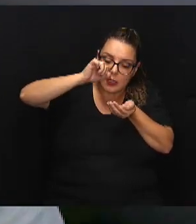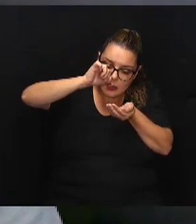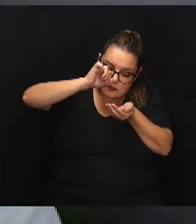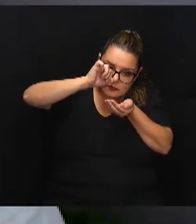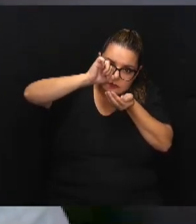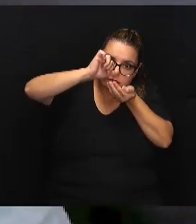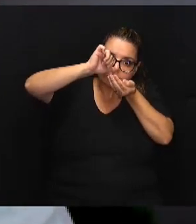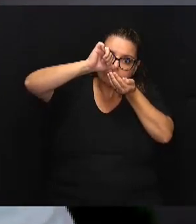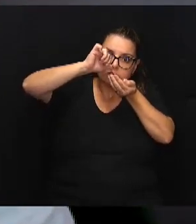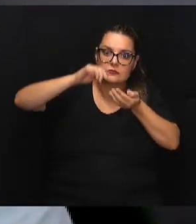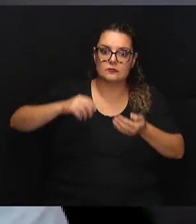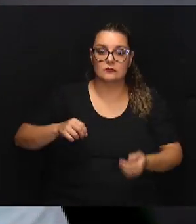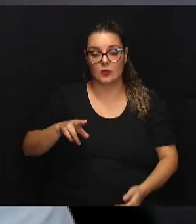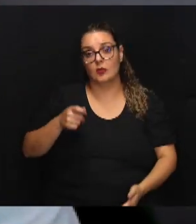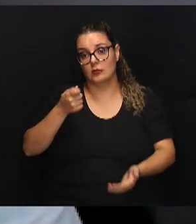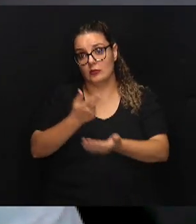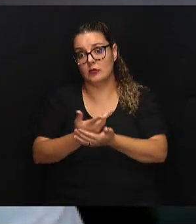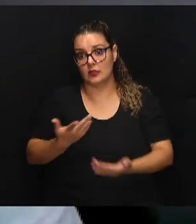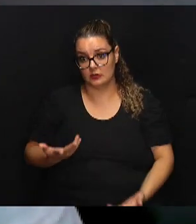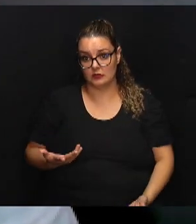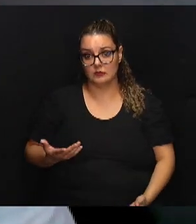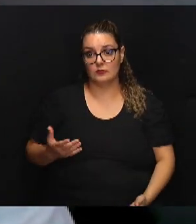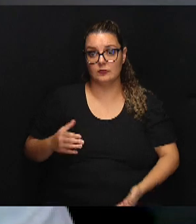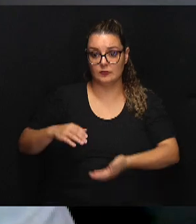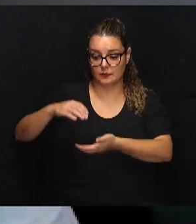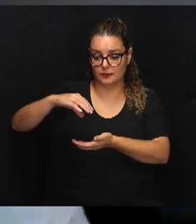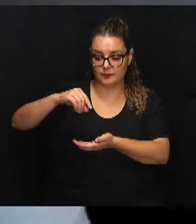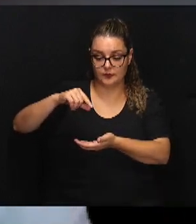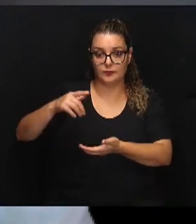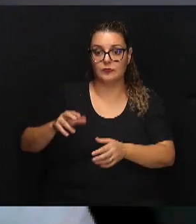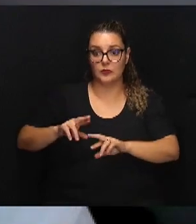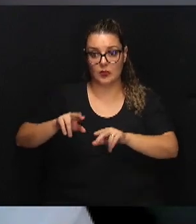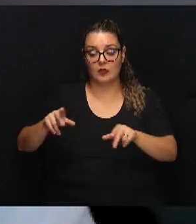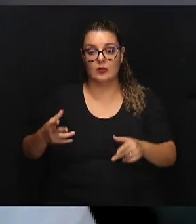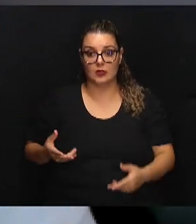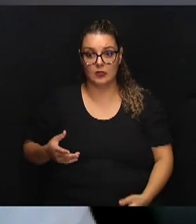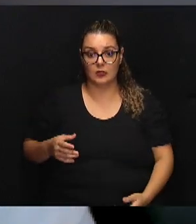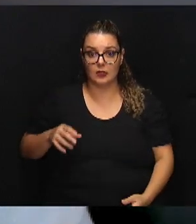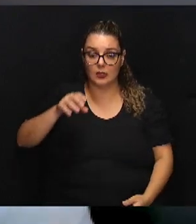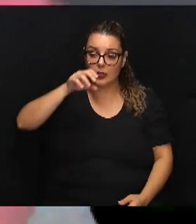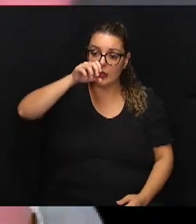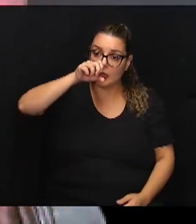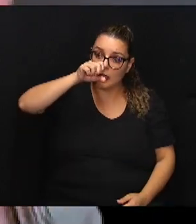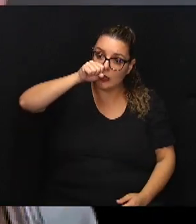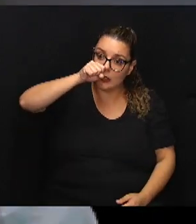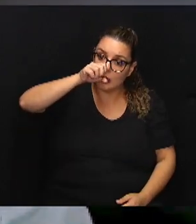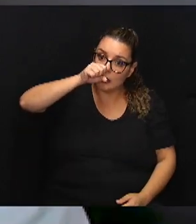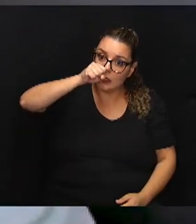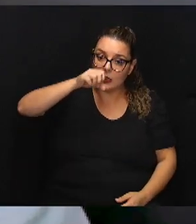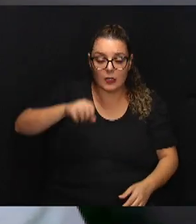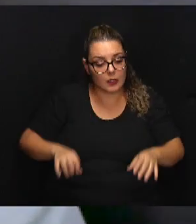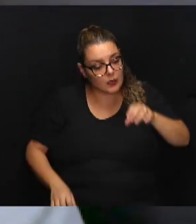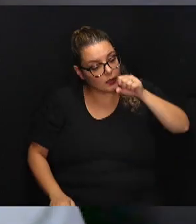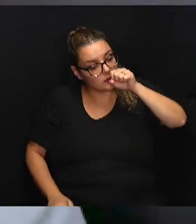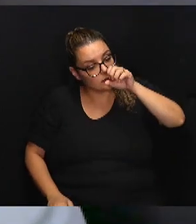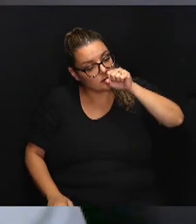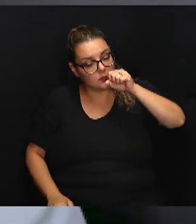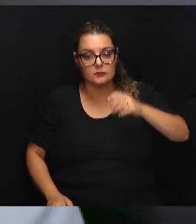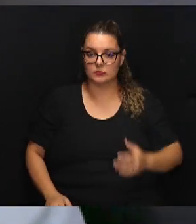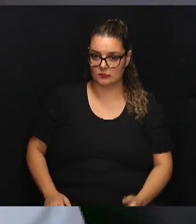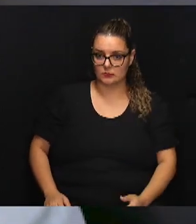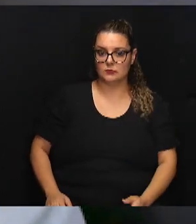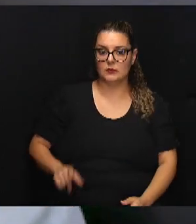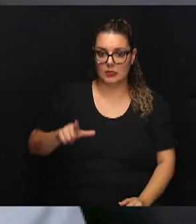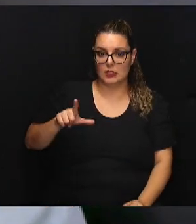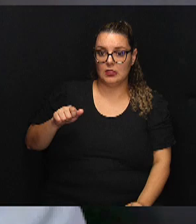Ou você pode comprar. Tem frasquinhos de várias marcas diferentes que você coloca o soro e você lava o nariz com esses frasquinhos que é chamado